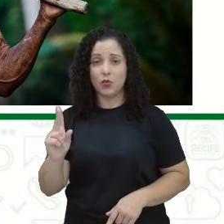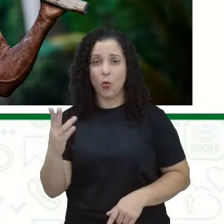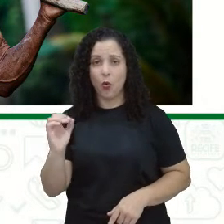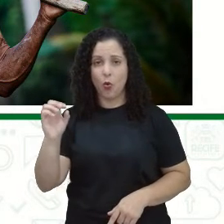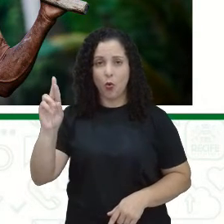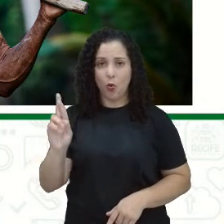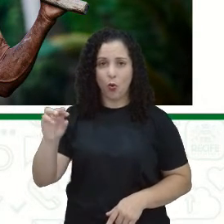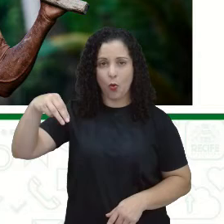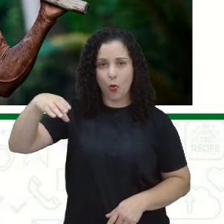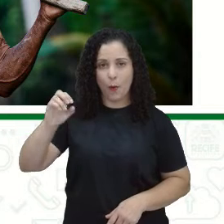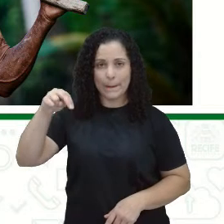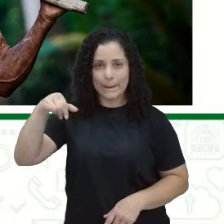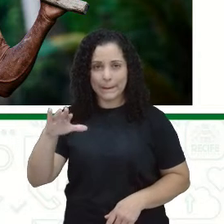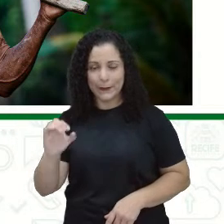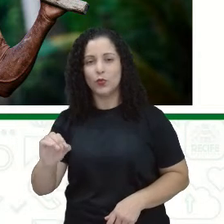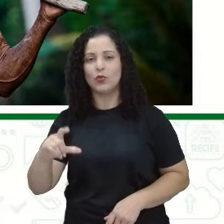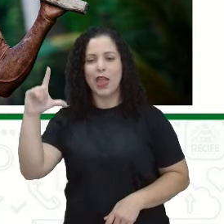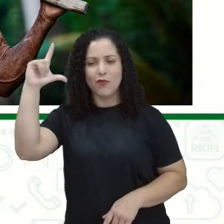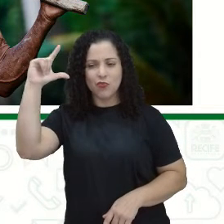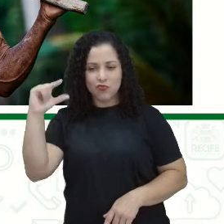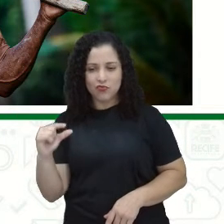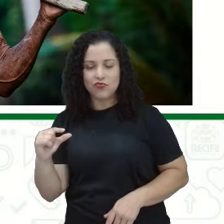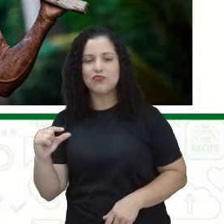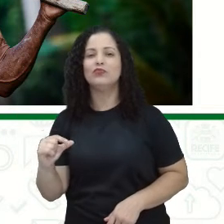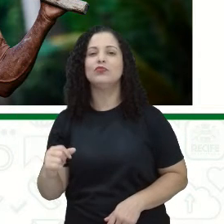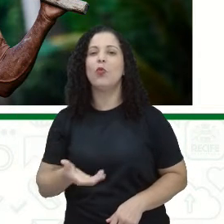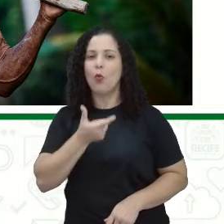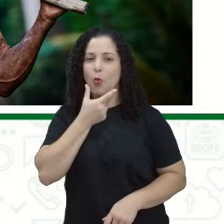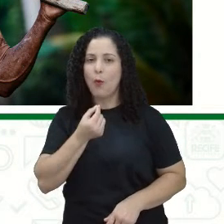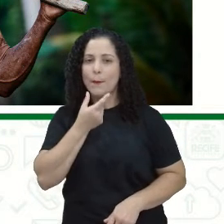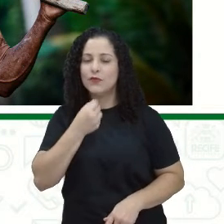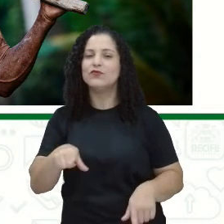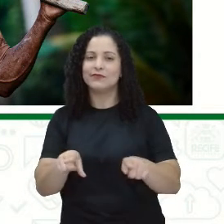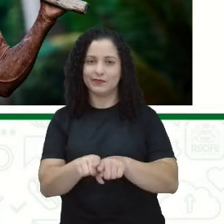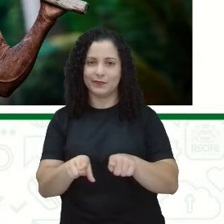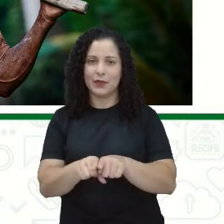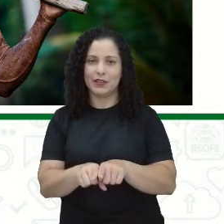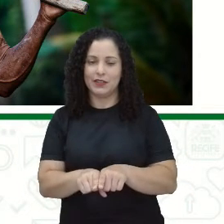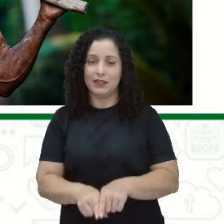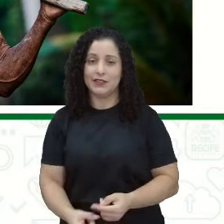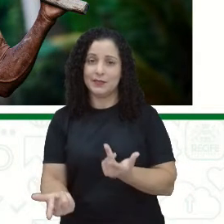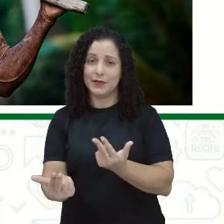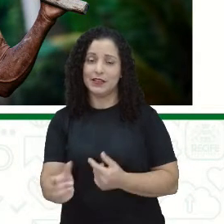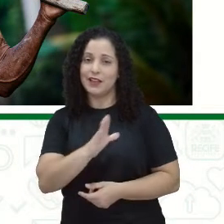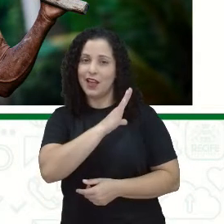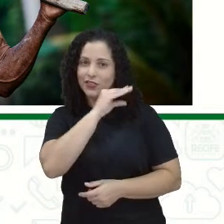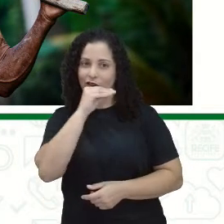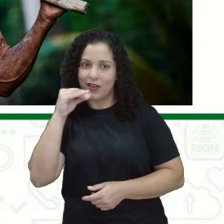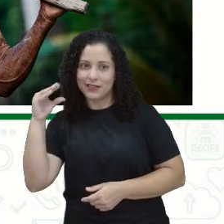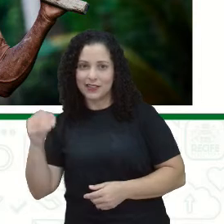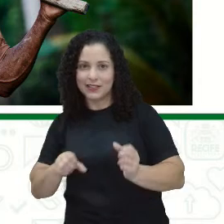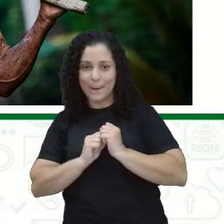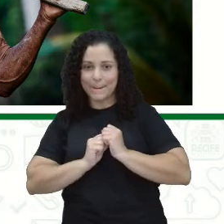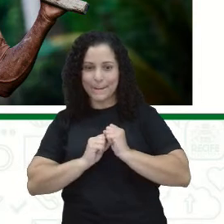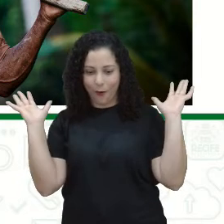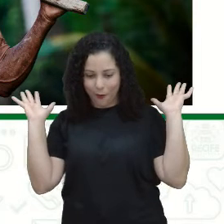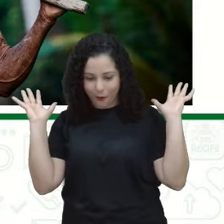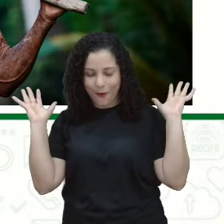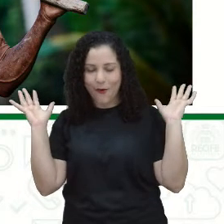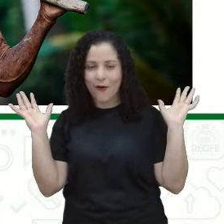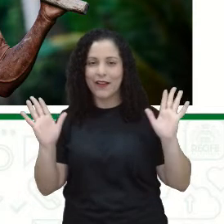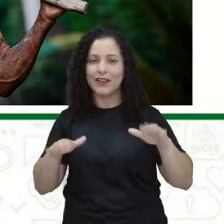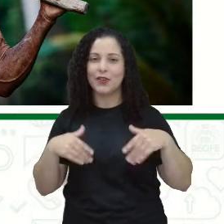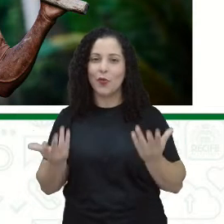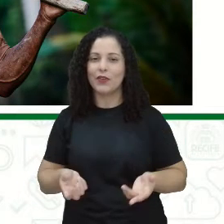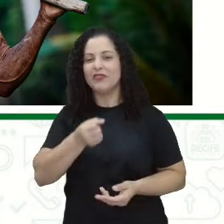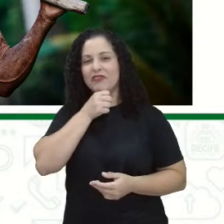falada. Mas os homens também passam por esse período. Porque, assim como na adolescência a gente teve esse boom de hormônios,